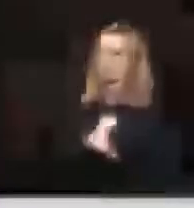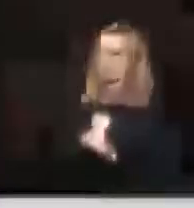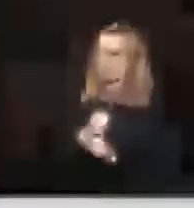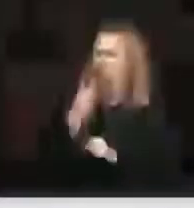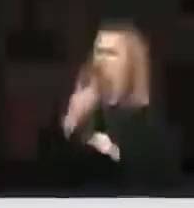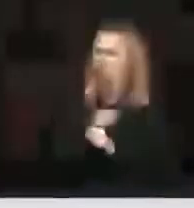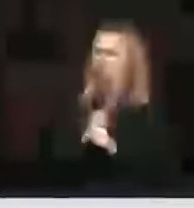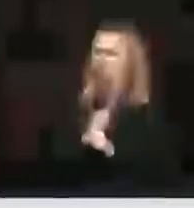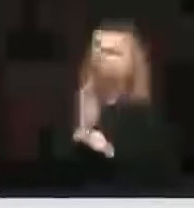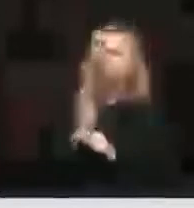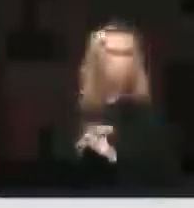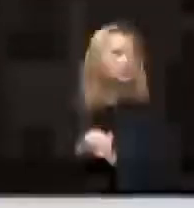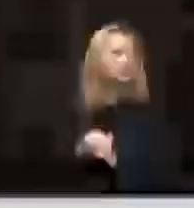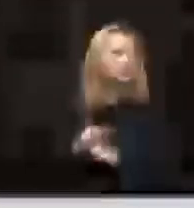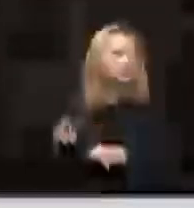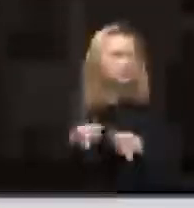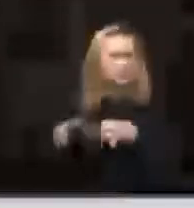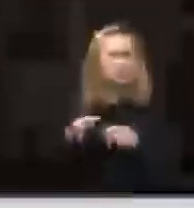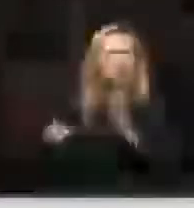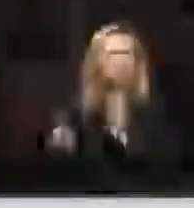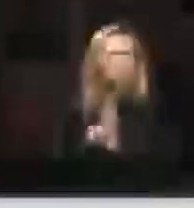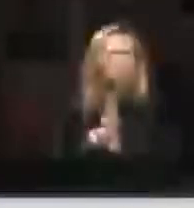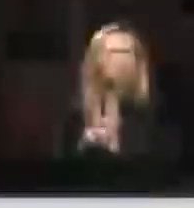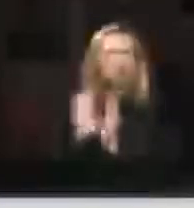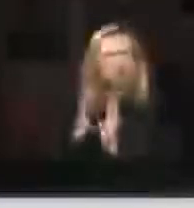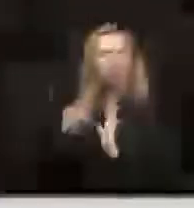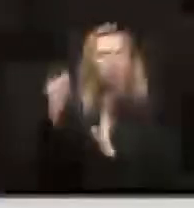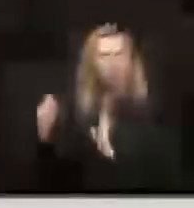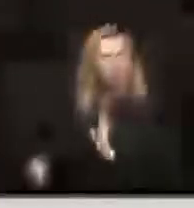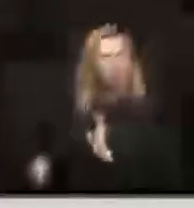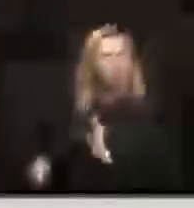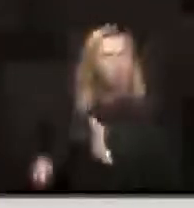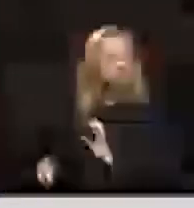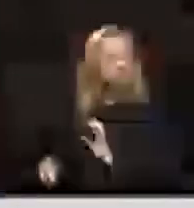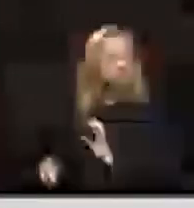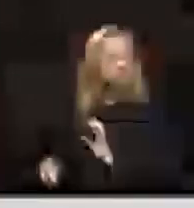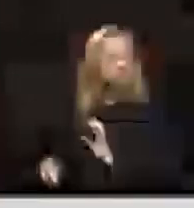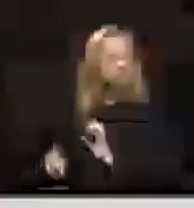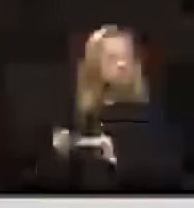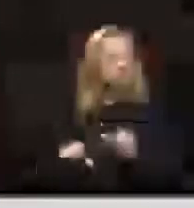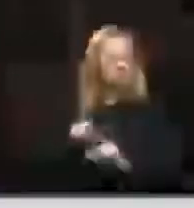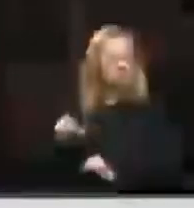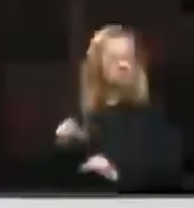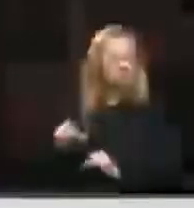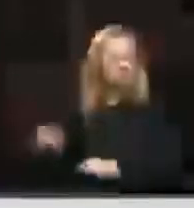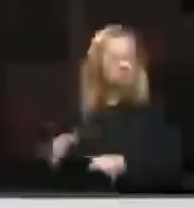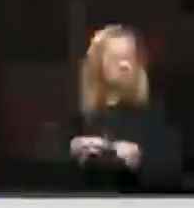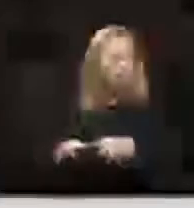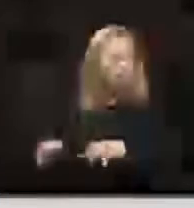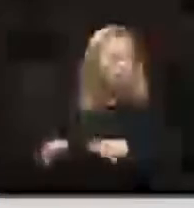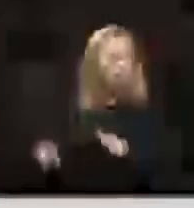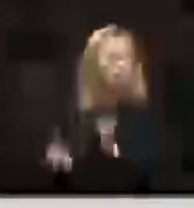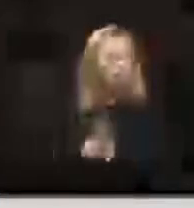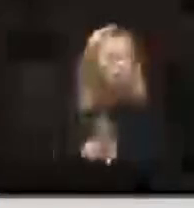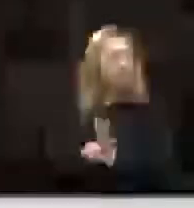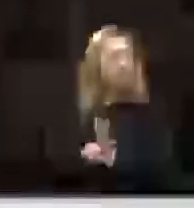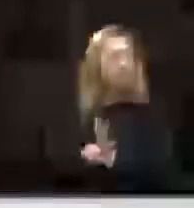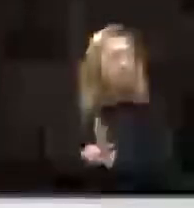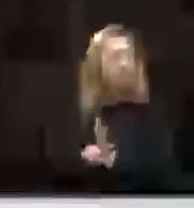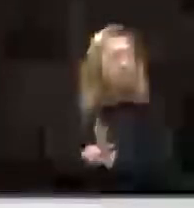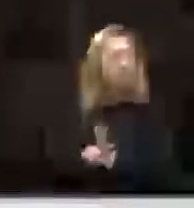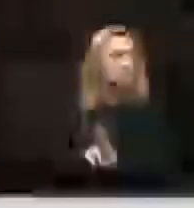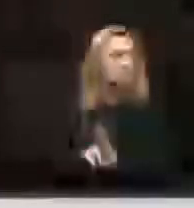anos, um projeto de lei foi aprovado, transformado em lei, pelo